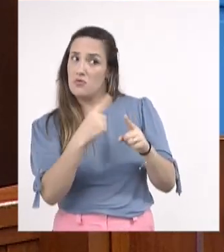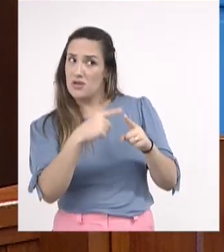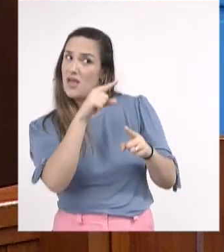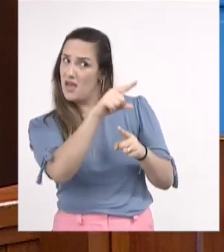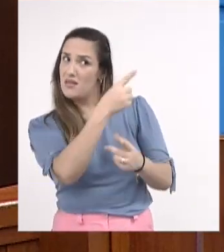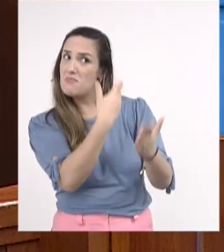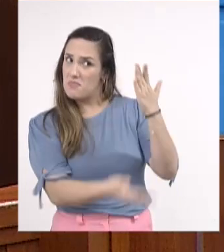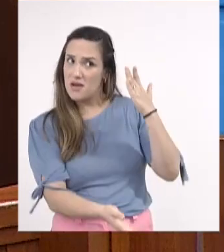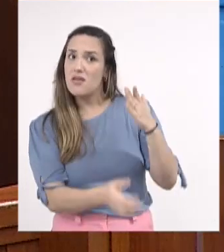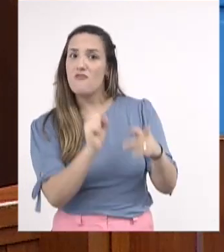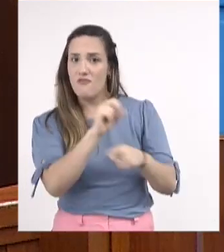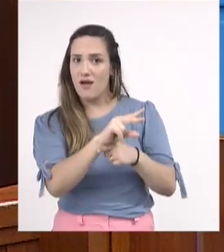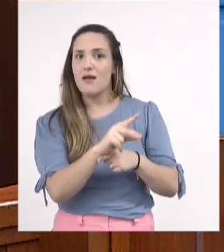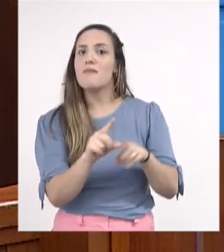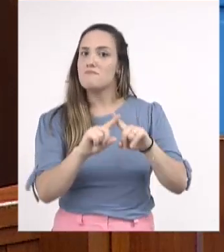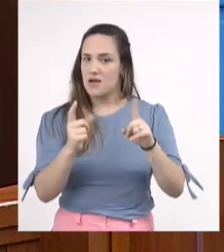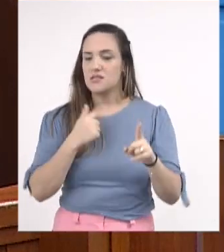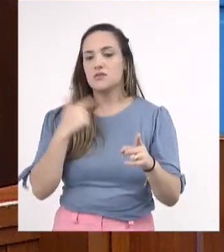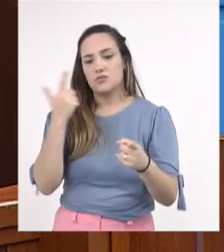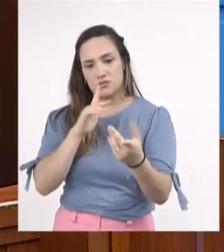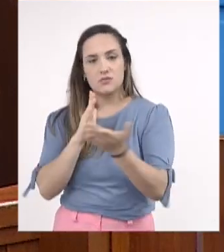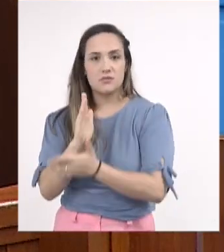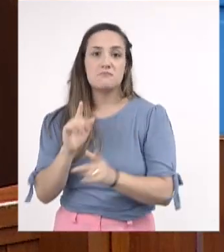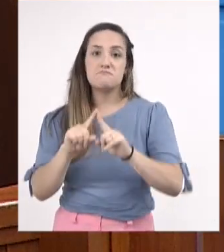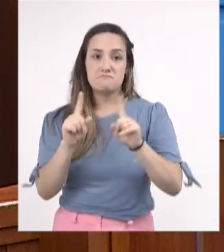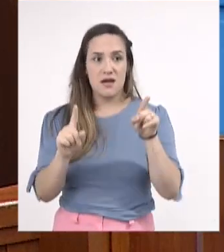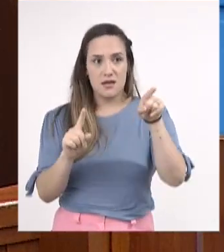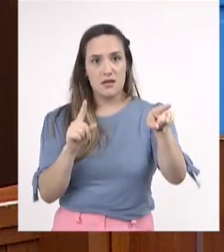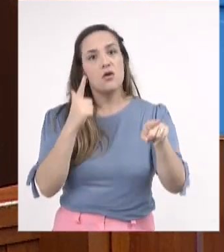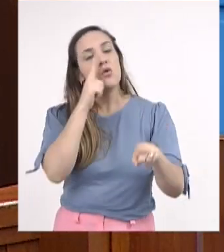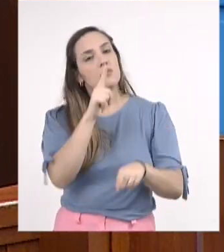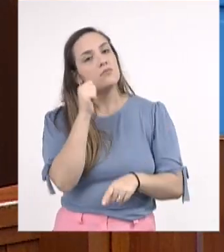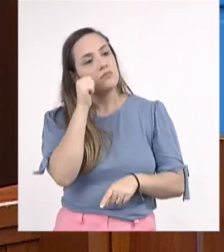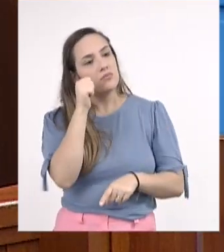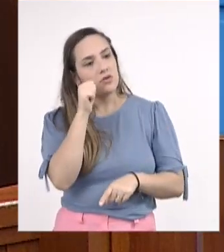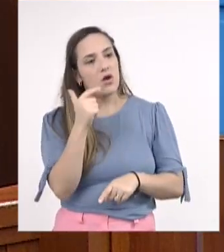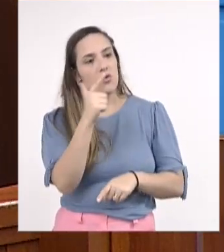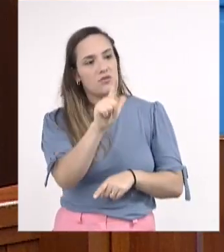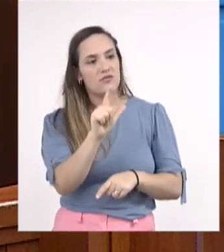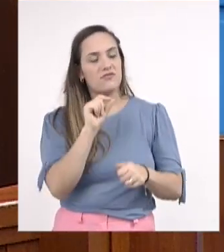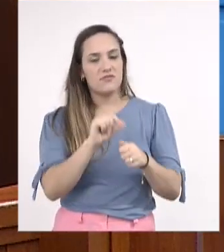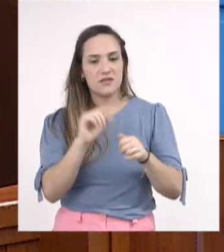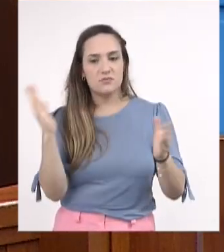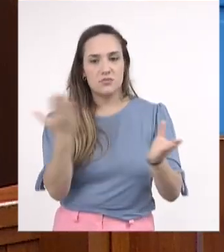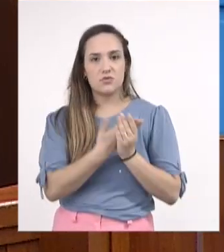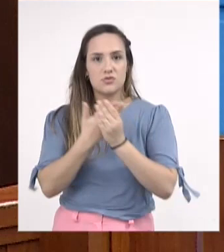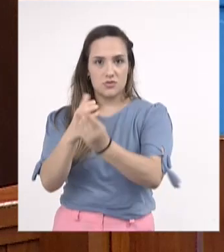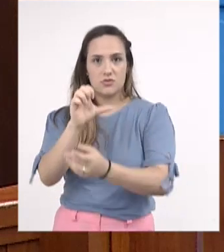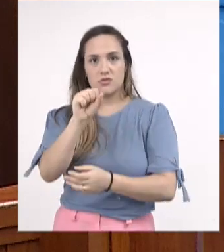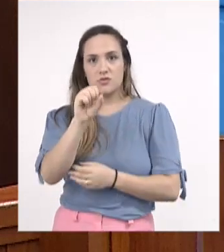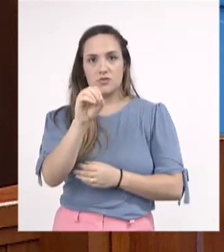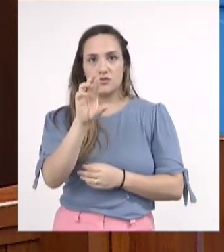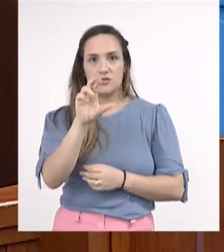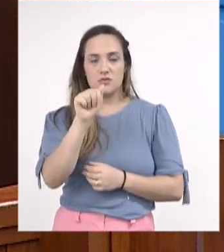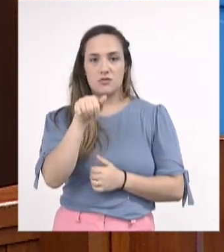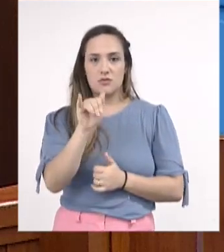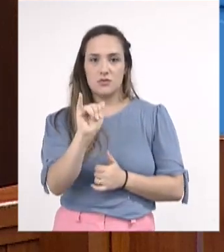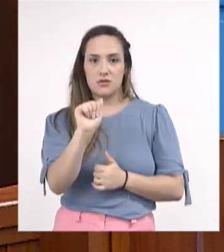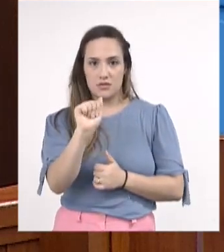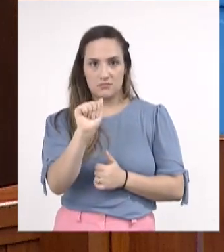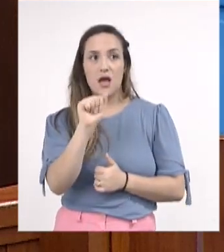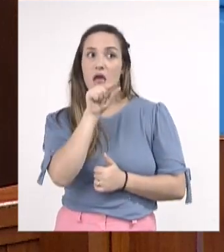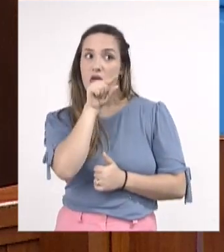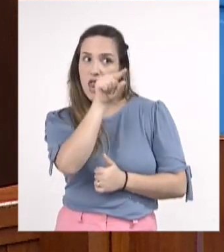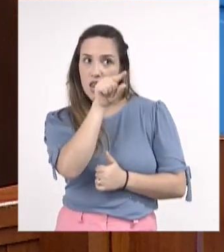também queria responder a Senadora Soraia tronic que foi quem morreu essa ação contra nós do prtb